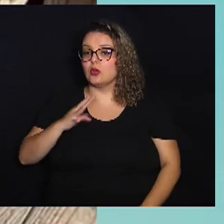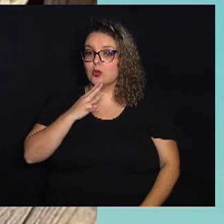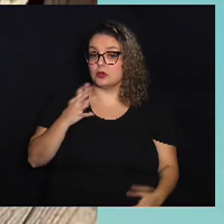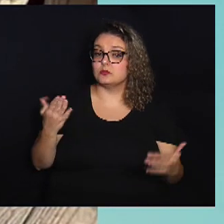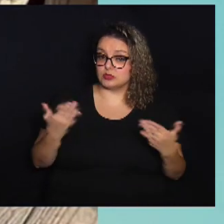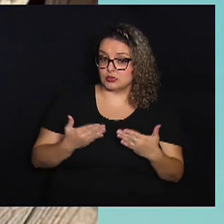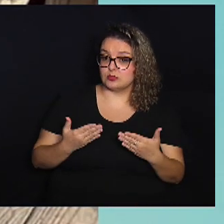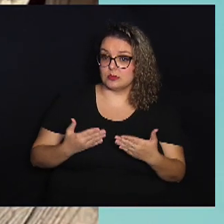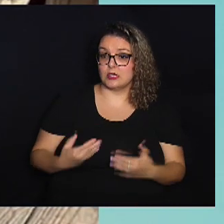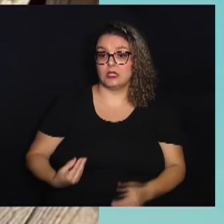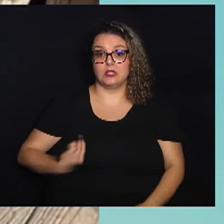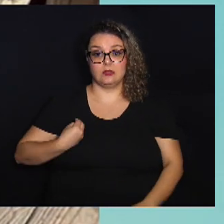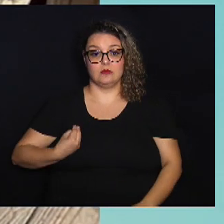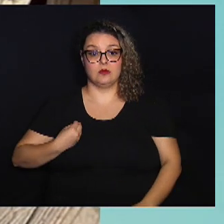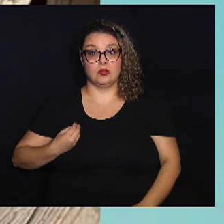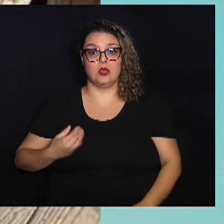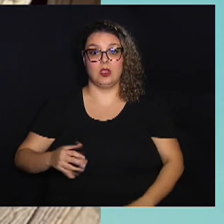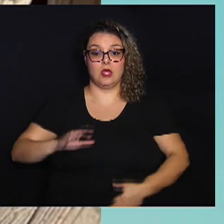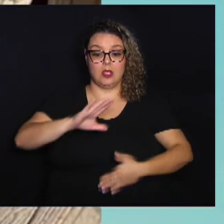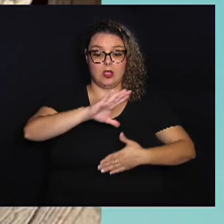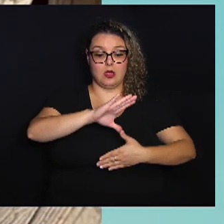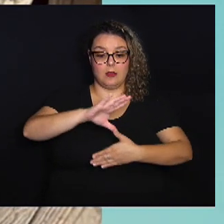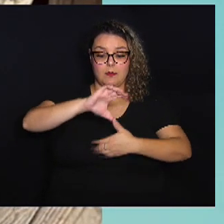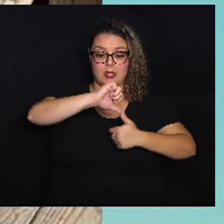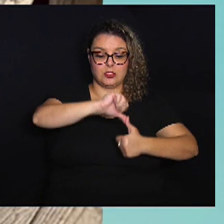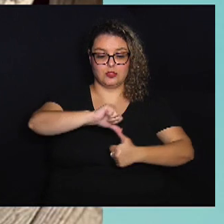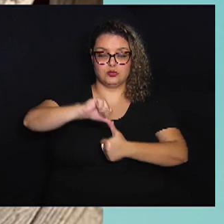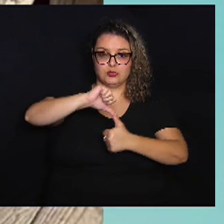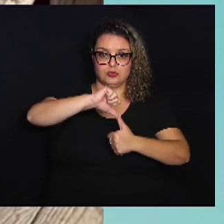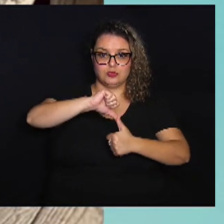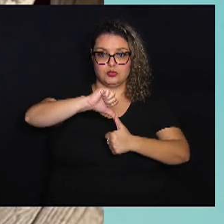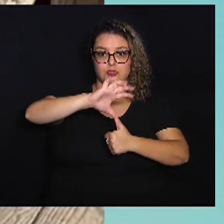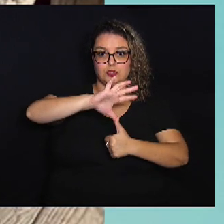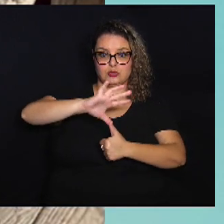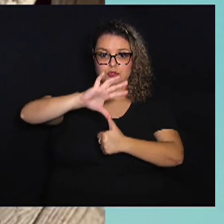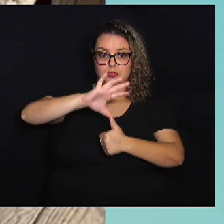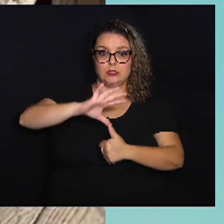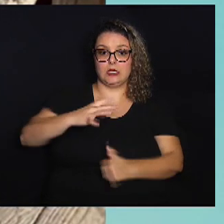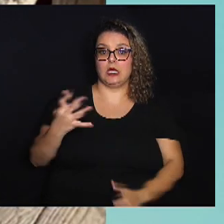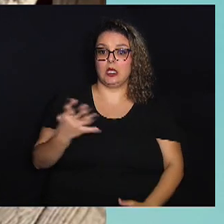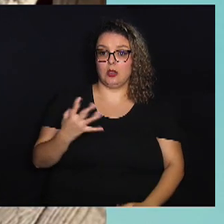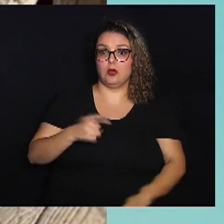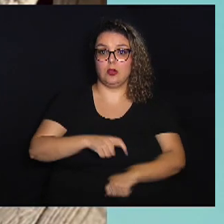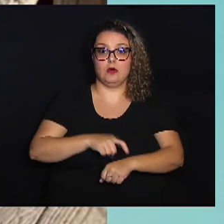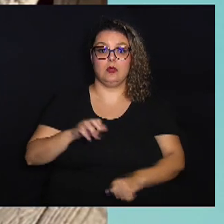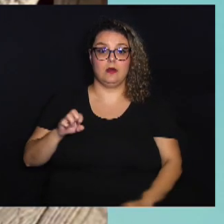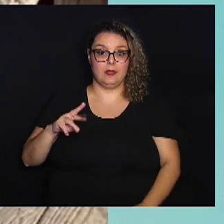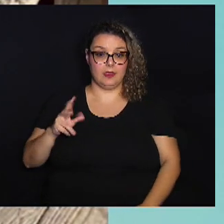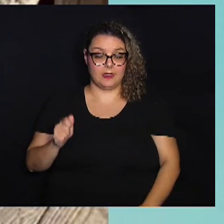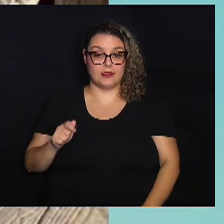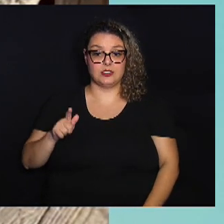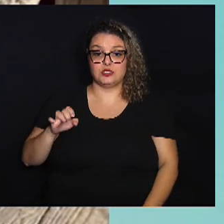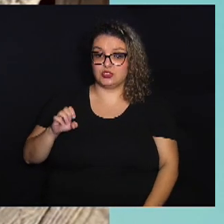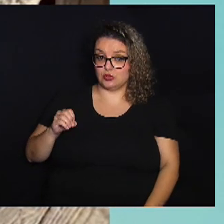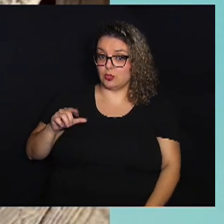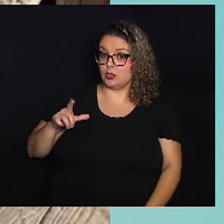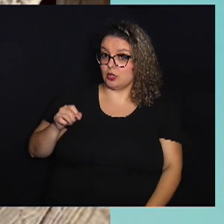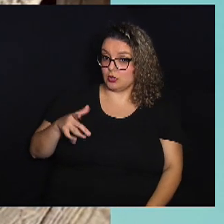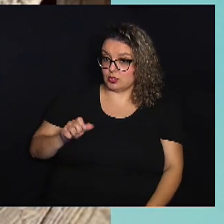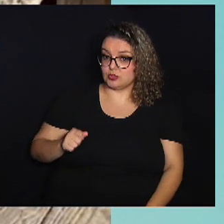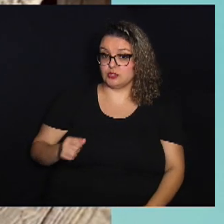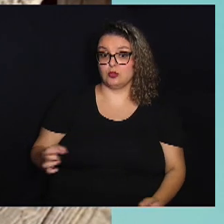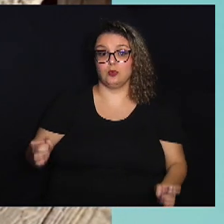e habitavam a América do Norte e Central no Mioceno, a 4ª época da Era Geológica. A sua